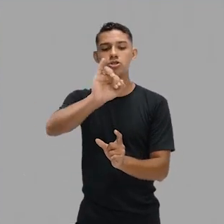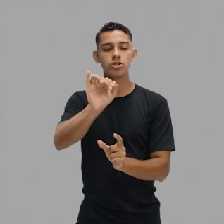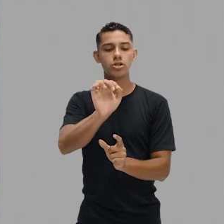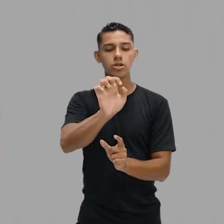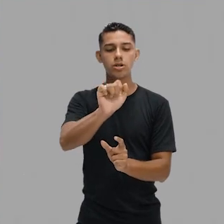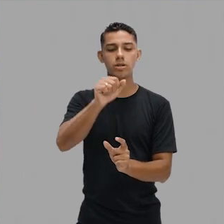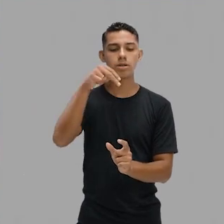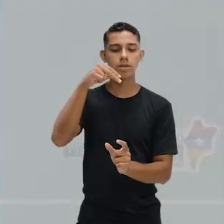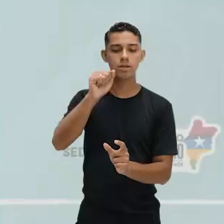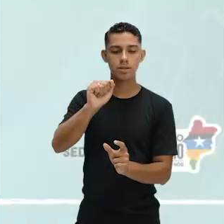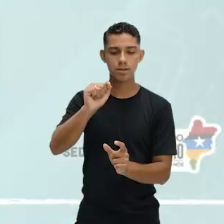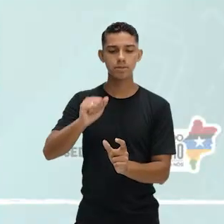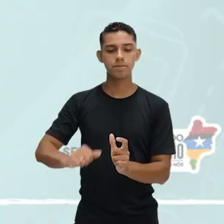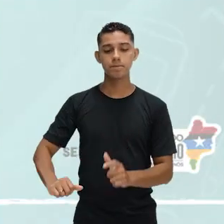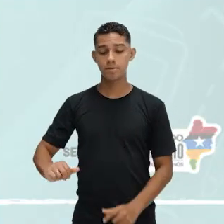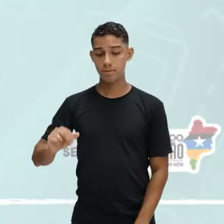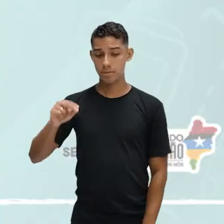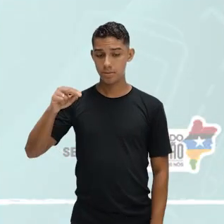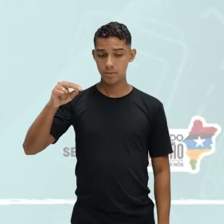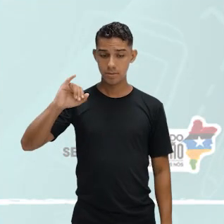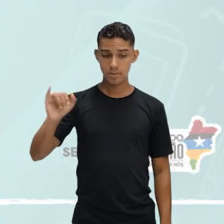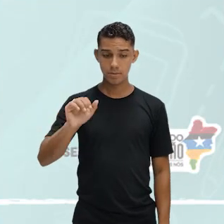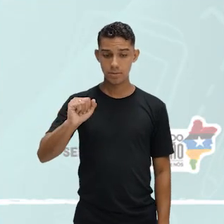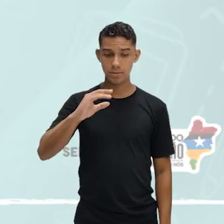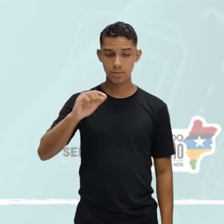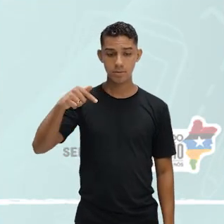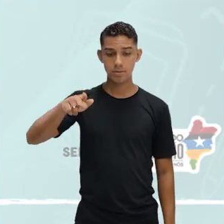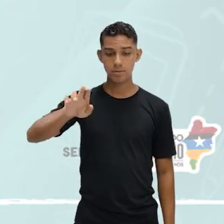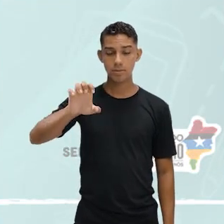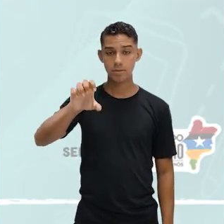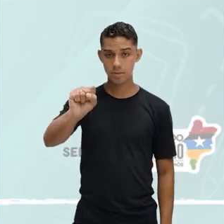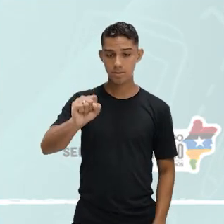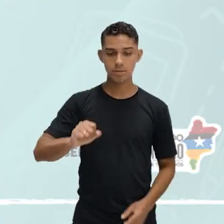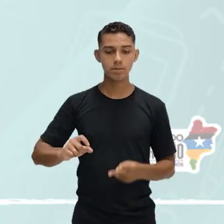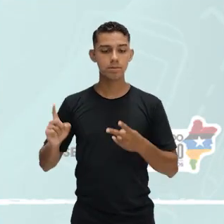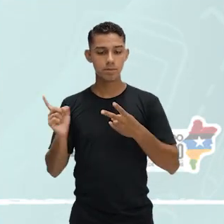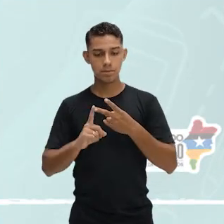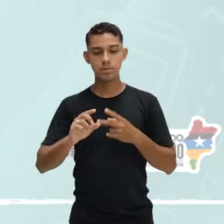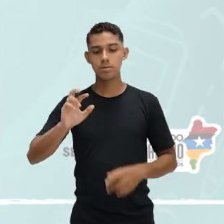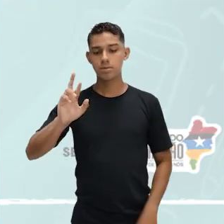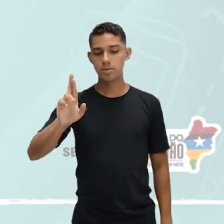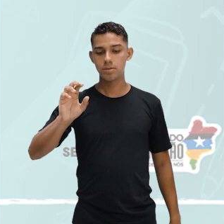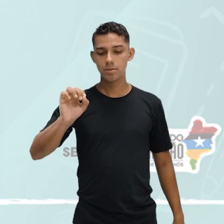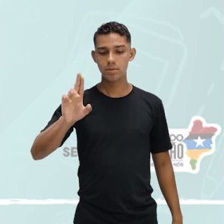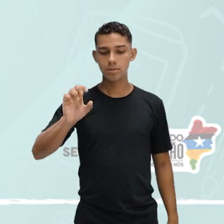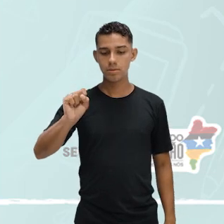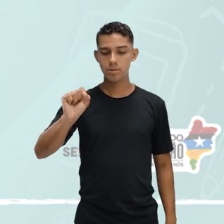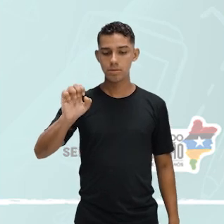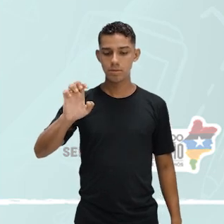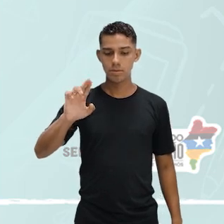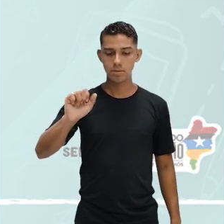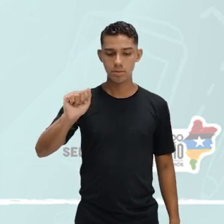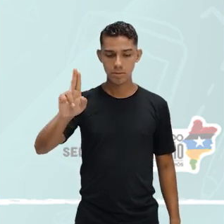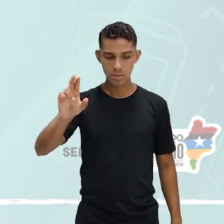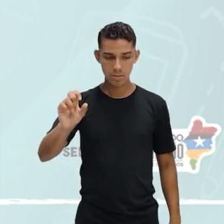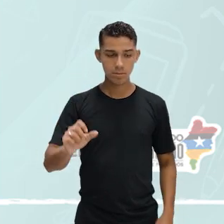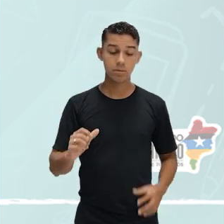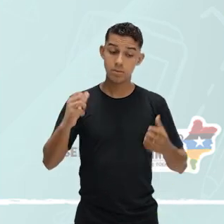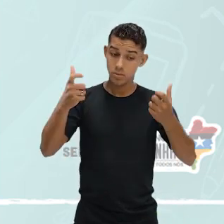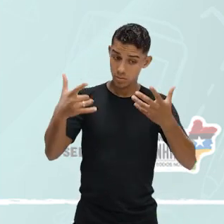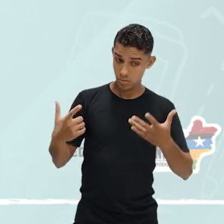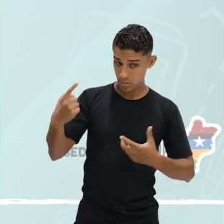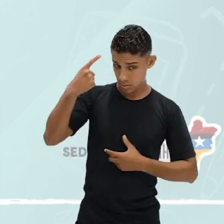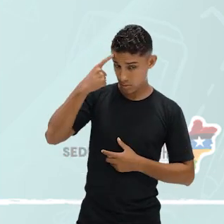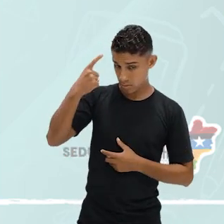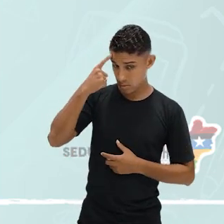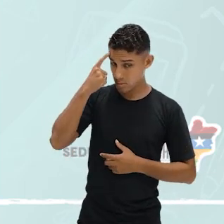Rousseau, tá? Vamos aqui para a nossa 5ª questão. O pensamento de Rousseau, fruto do iluminismo do